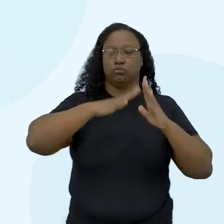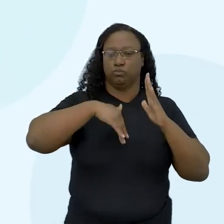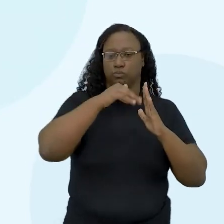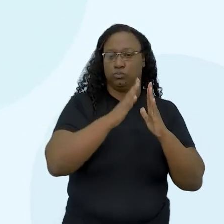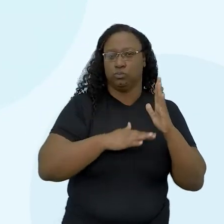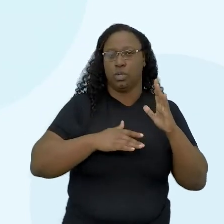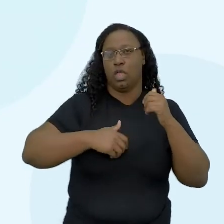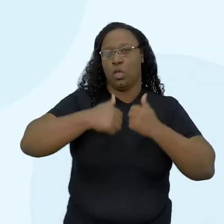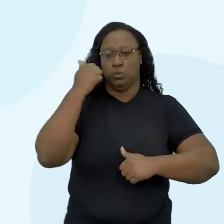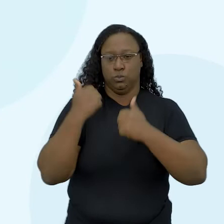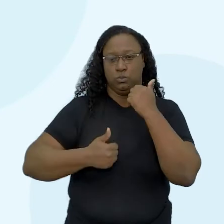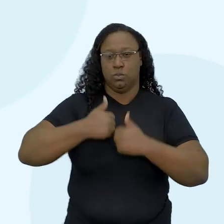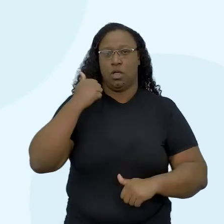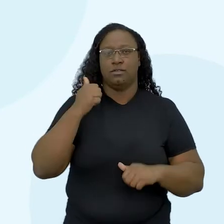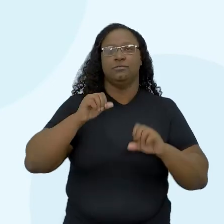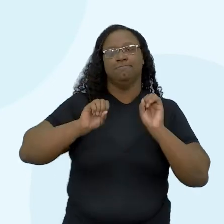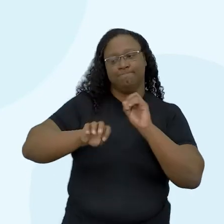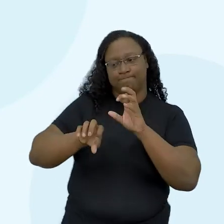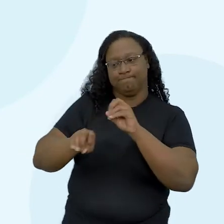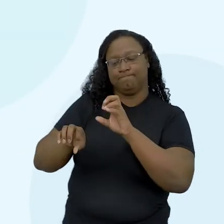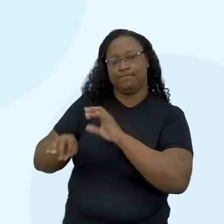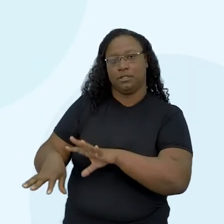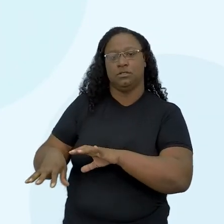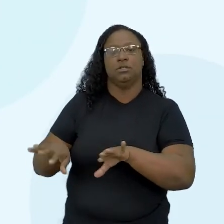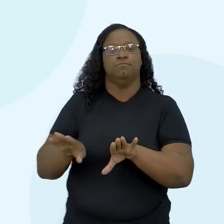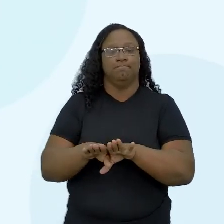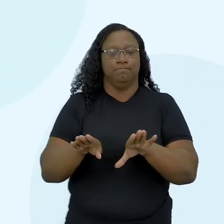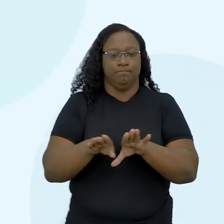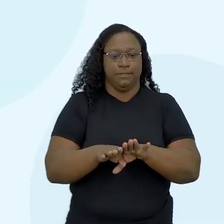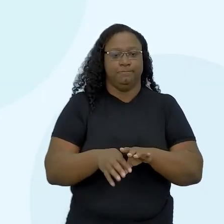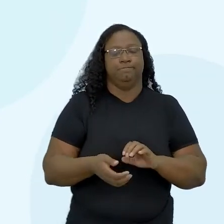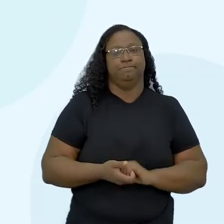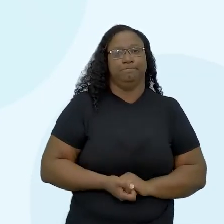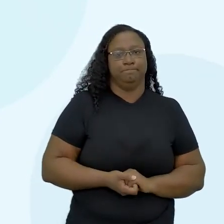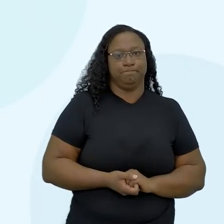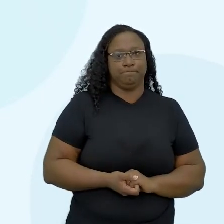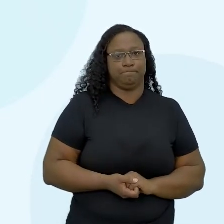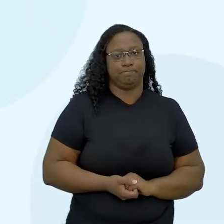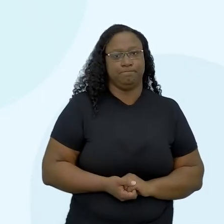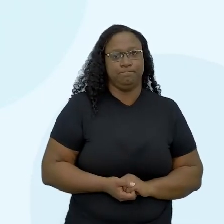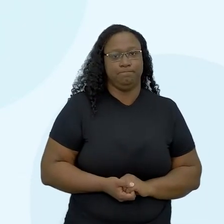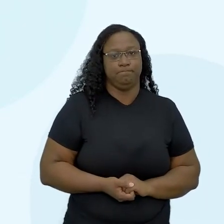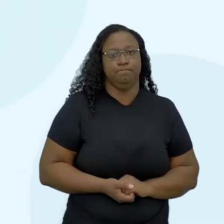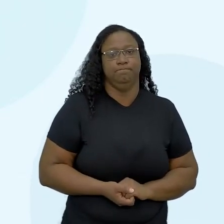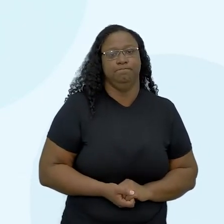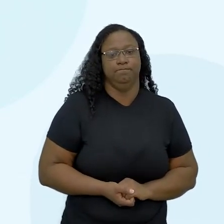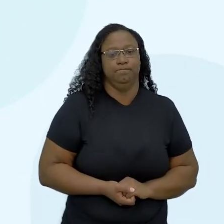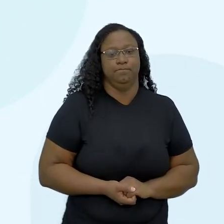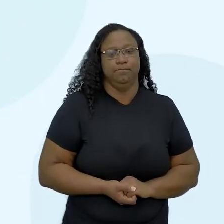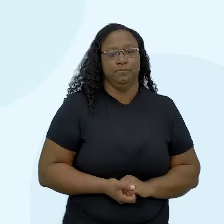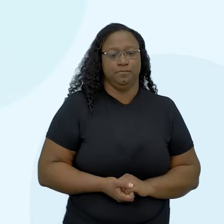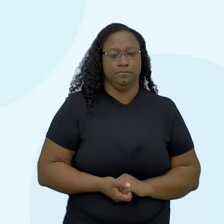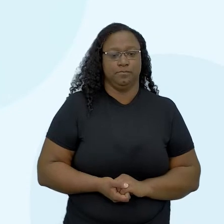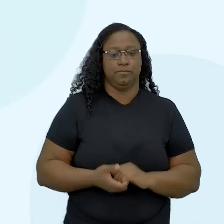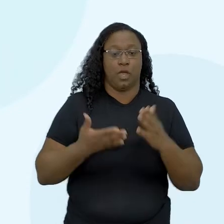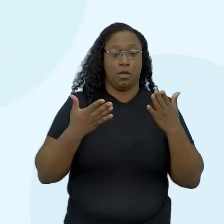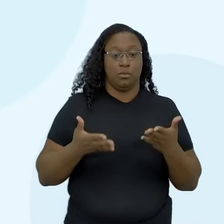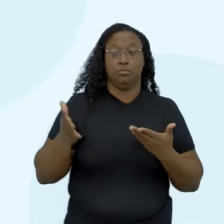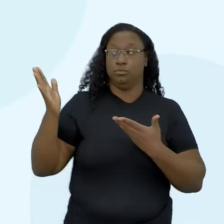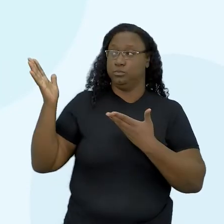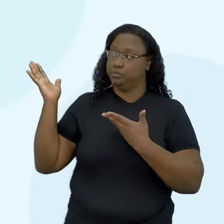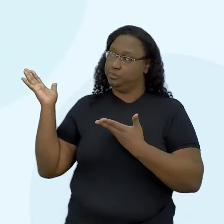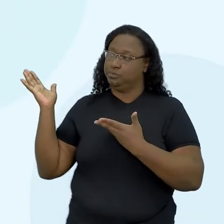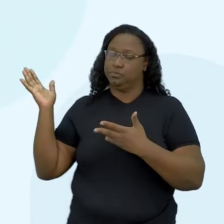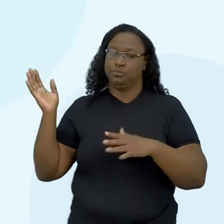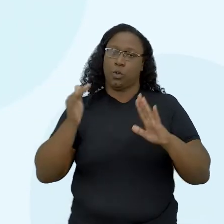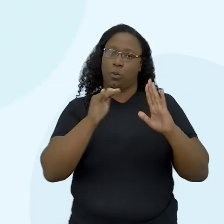entre todos o mais interessantes os chamados Mães da Favela, do qual a gente vai ver aqui